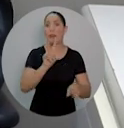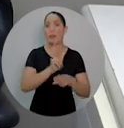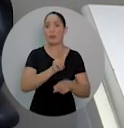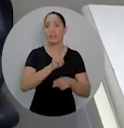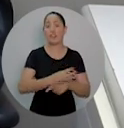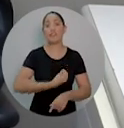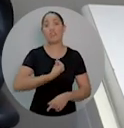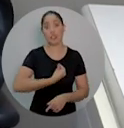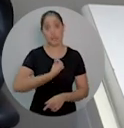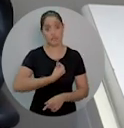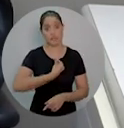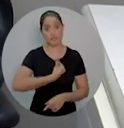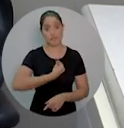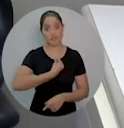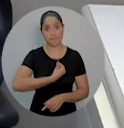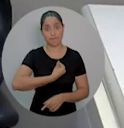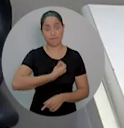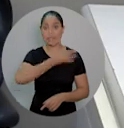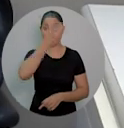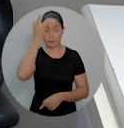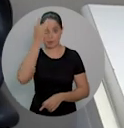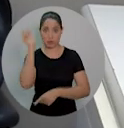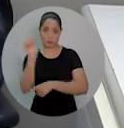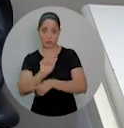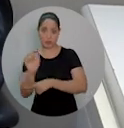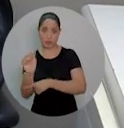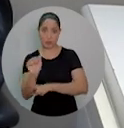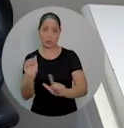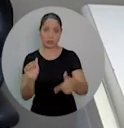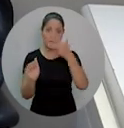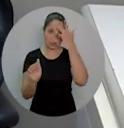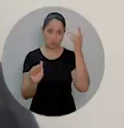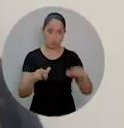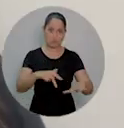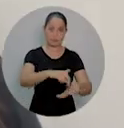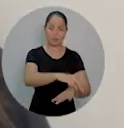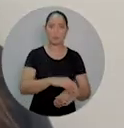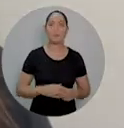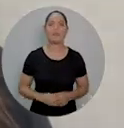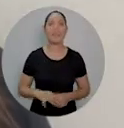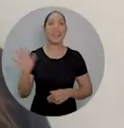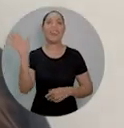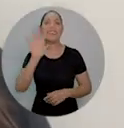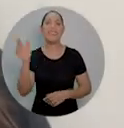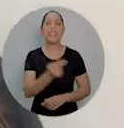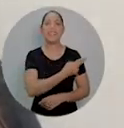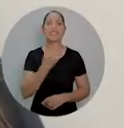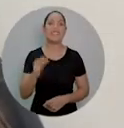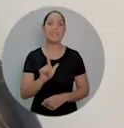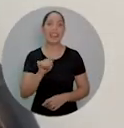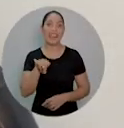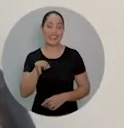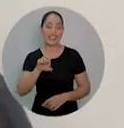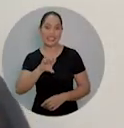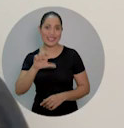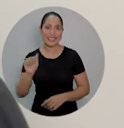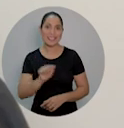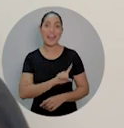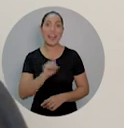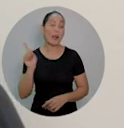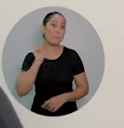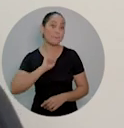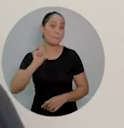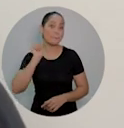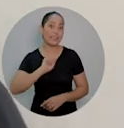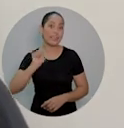se protegendo a vida, tanto do motorista quanto de terceiros. Olá, meu nome é Larissa, eu sou de